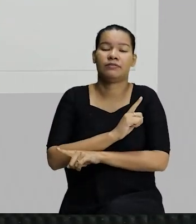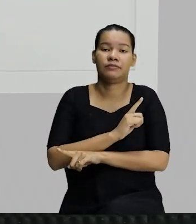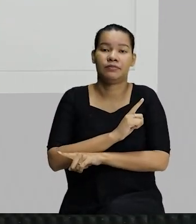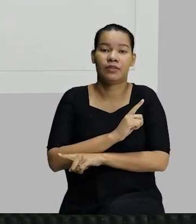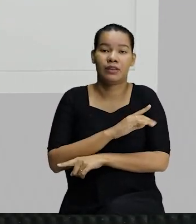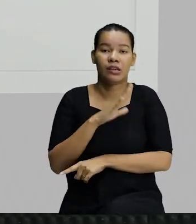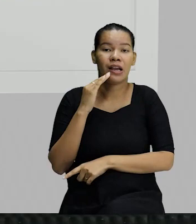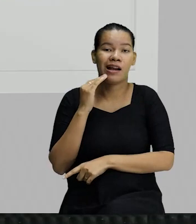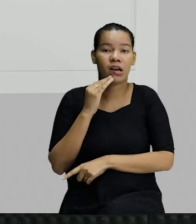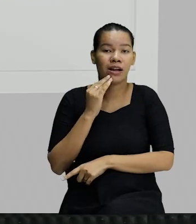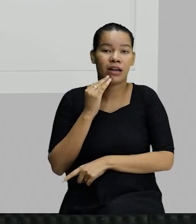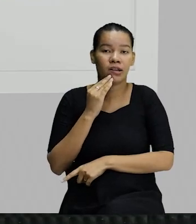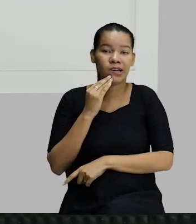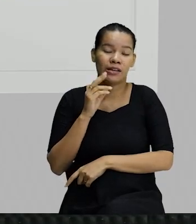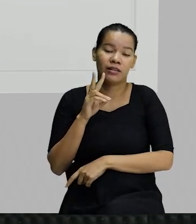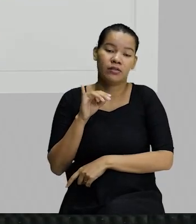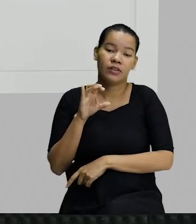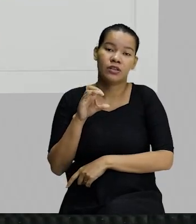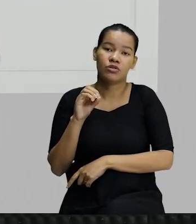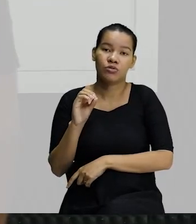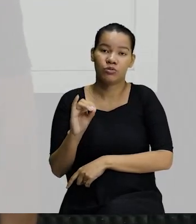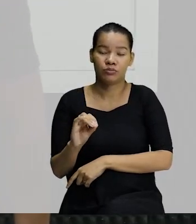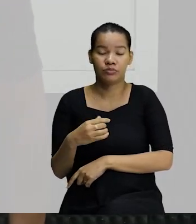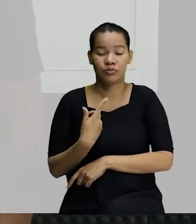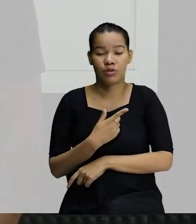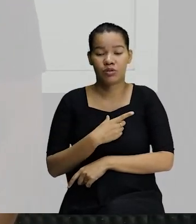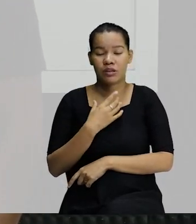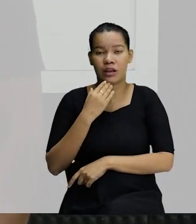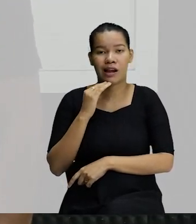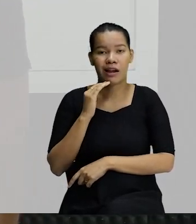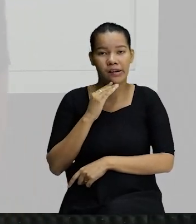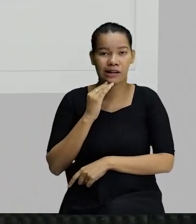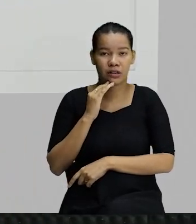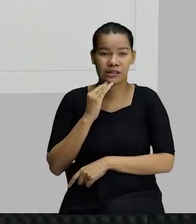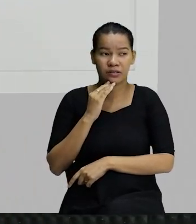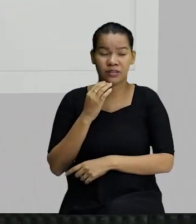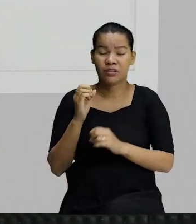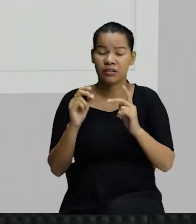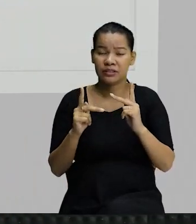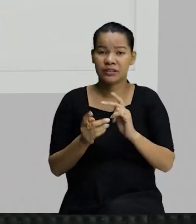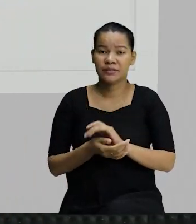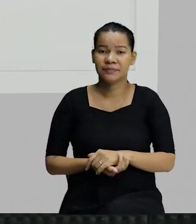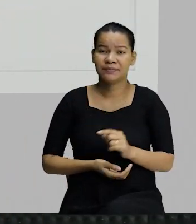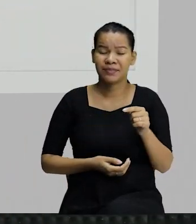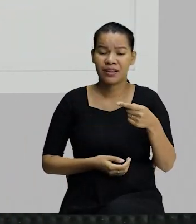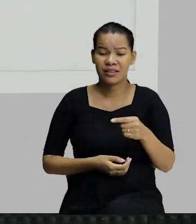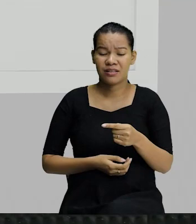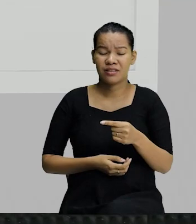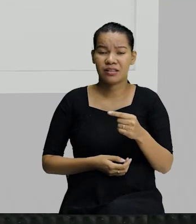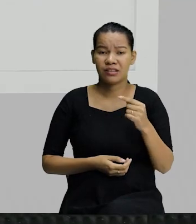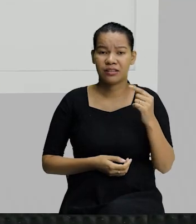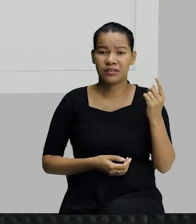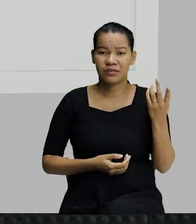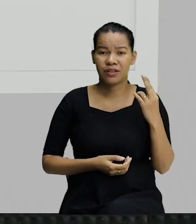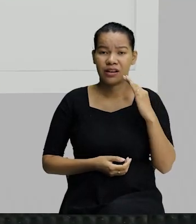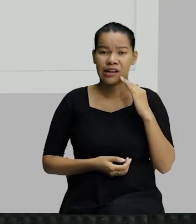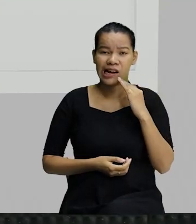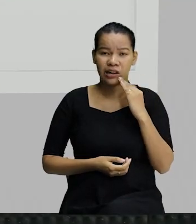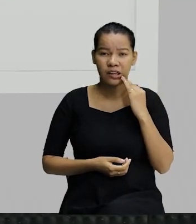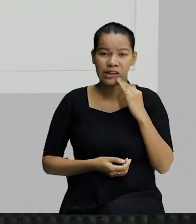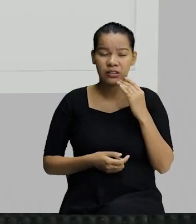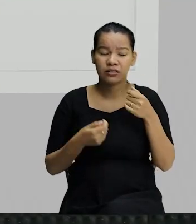vício, certo? Vícios seriam os nossos defeitos, ok? E esses vícios, tá?